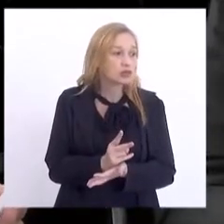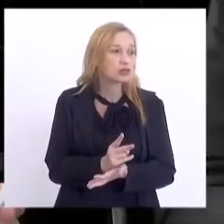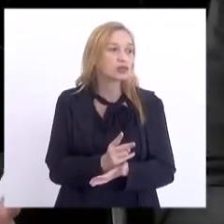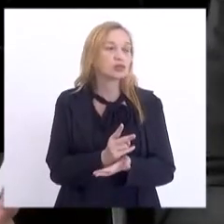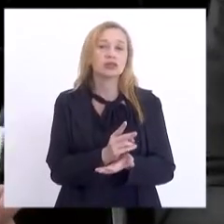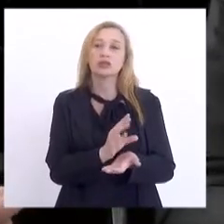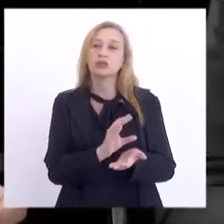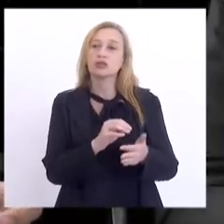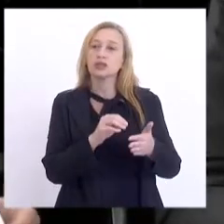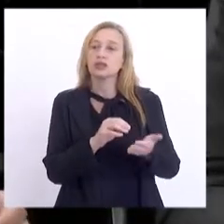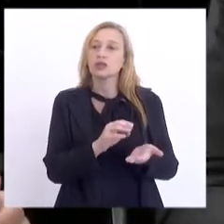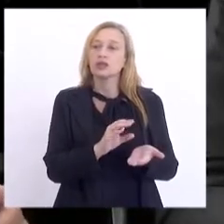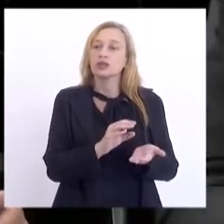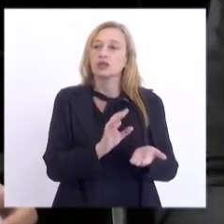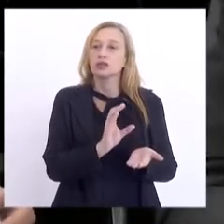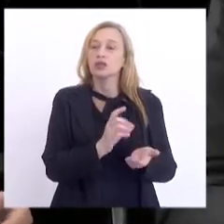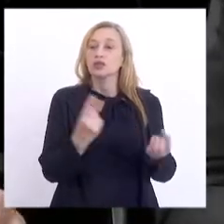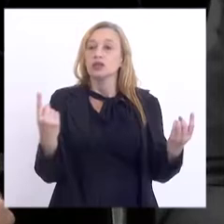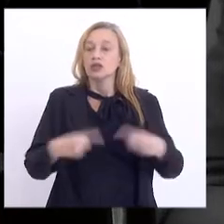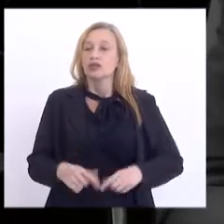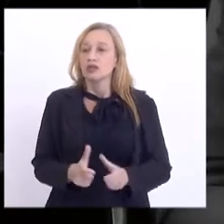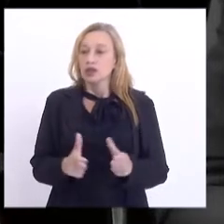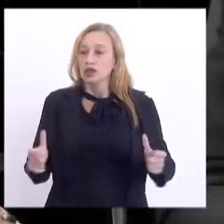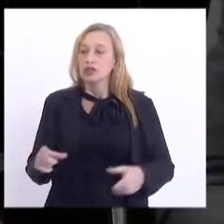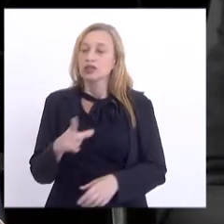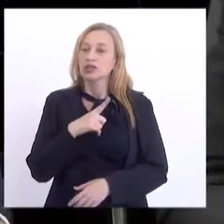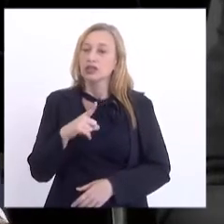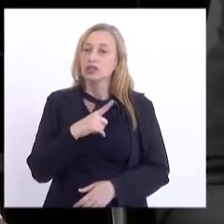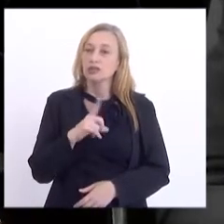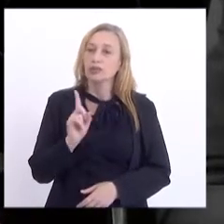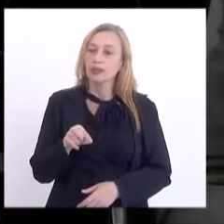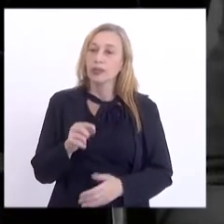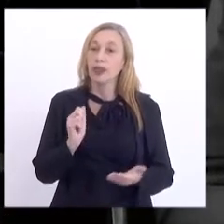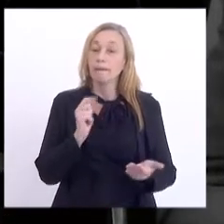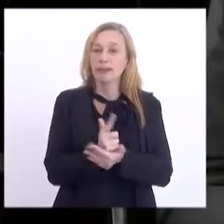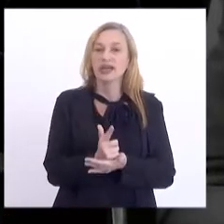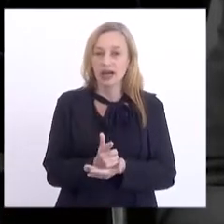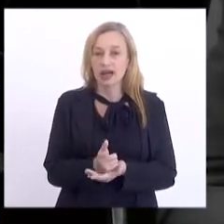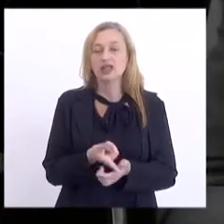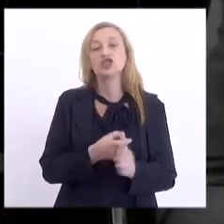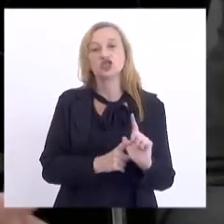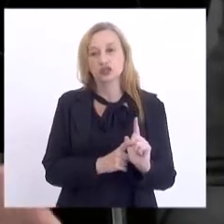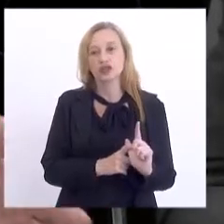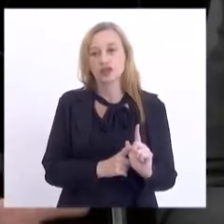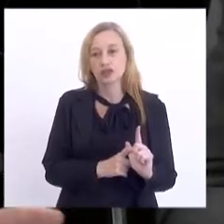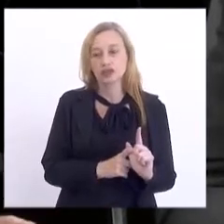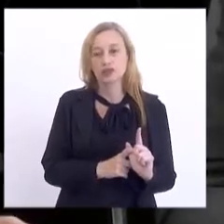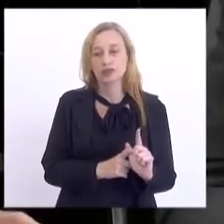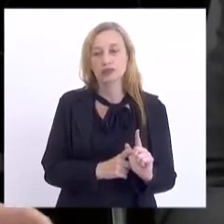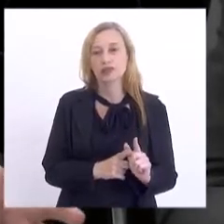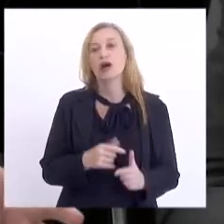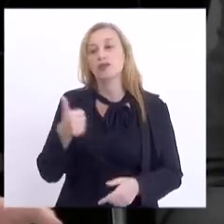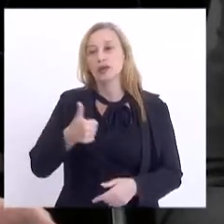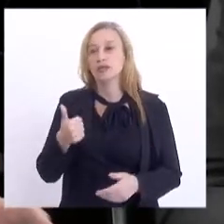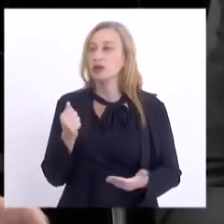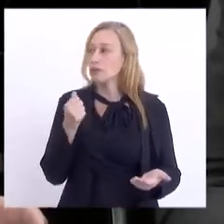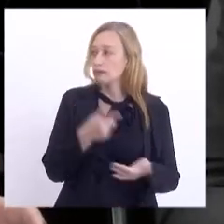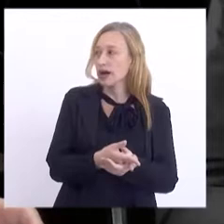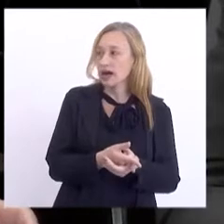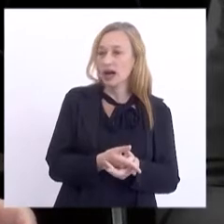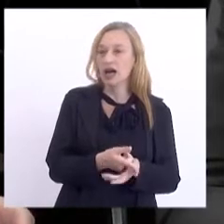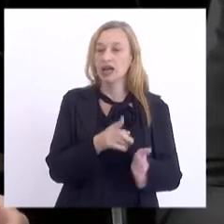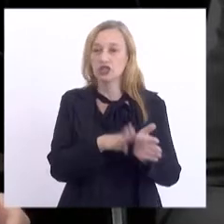contingenciados Porto Grande Desafio que nós teríamos era pagar as contas primeiro pagar as